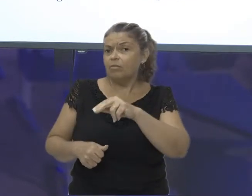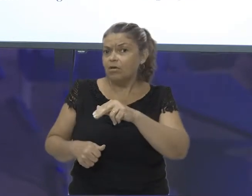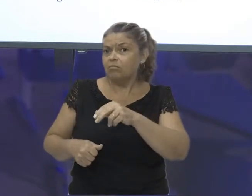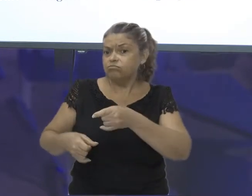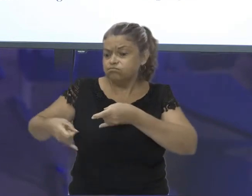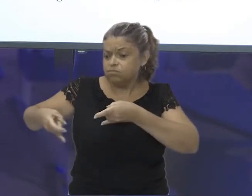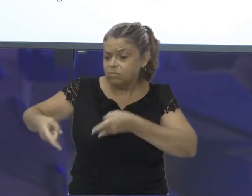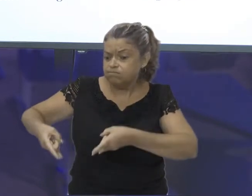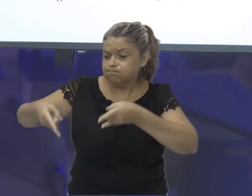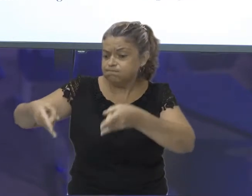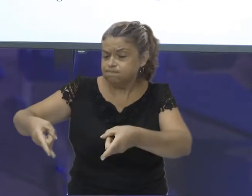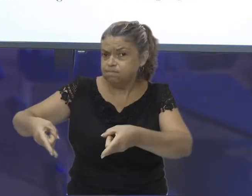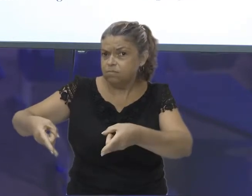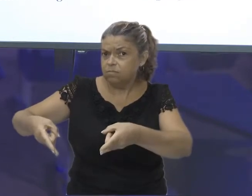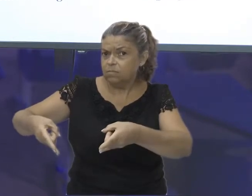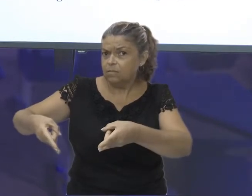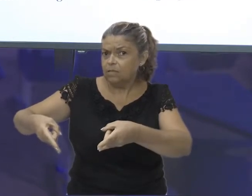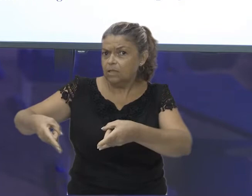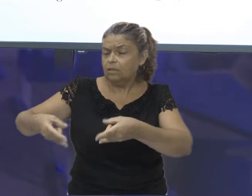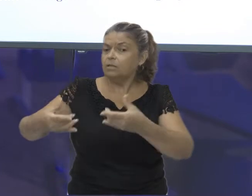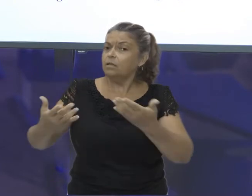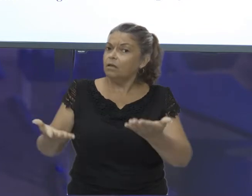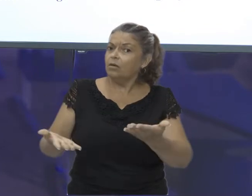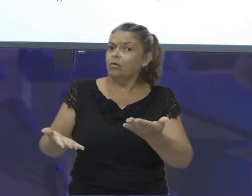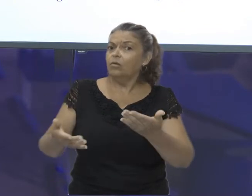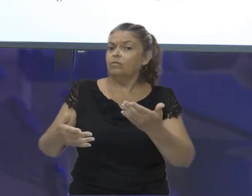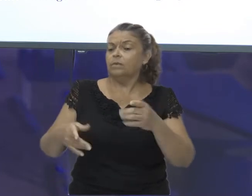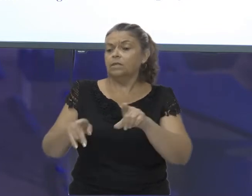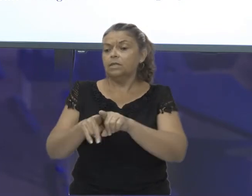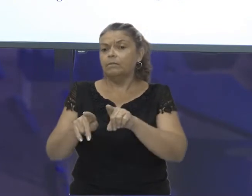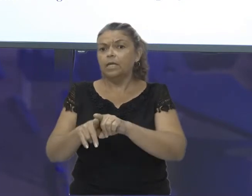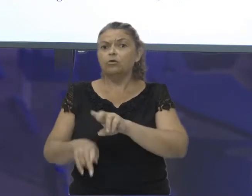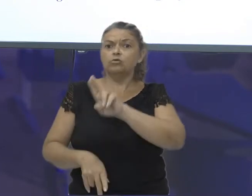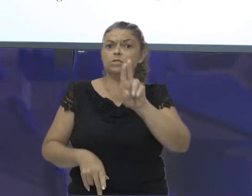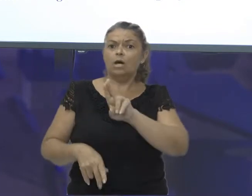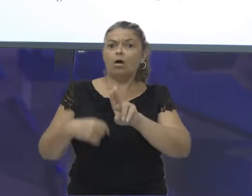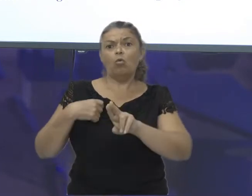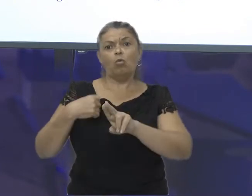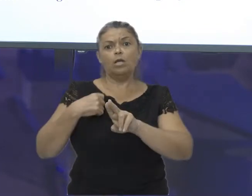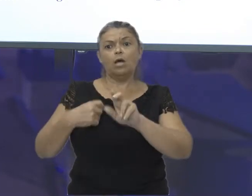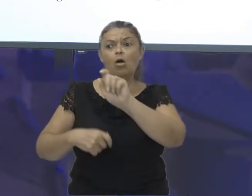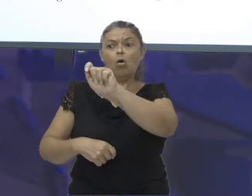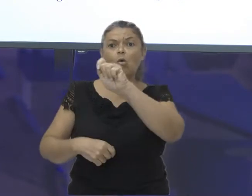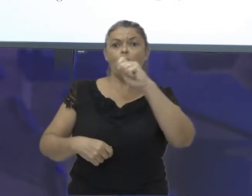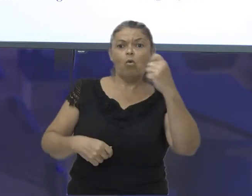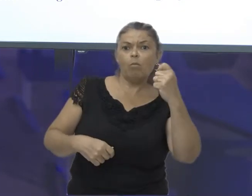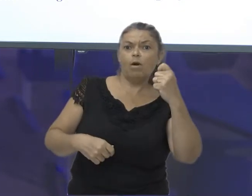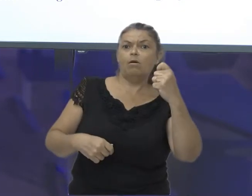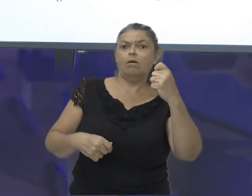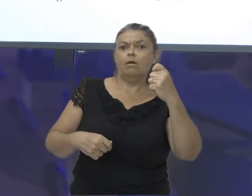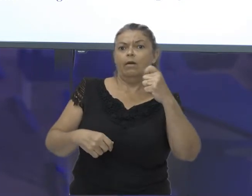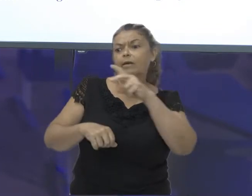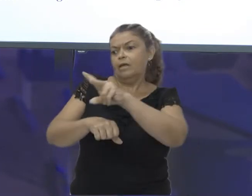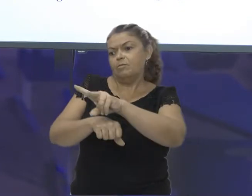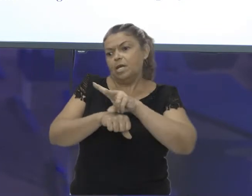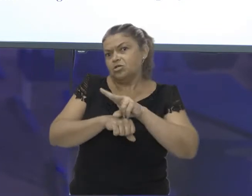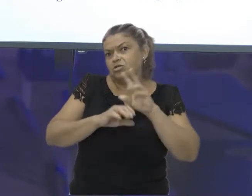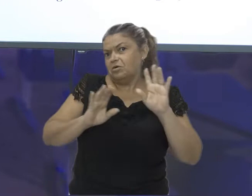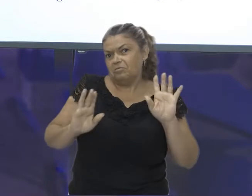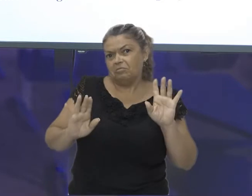para dividir esse quarto? Para usar o guarda-roupa, usar o